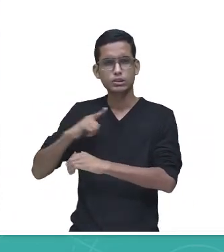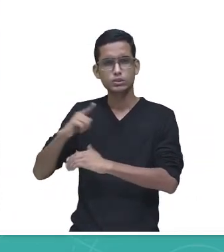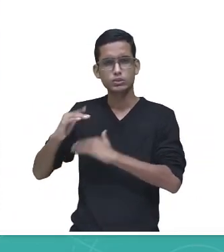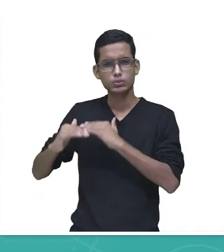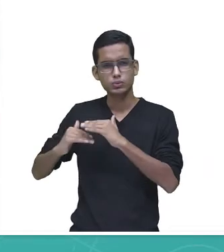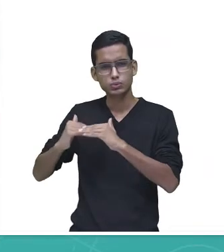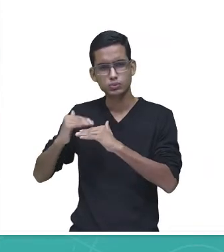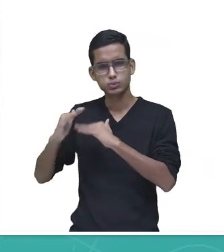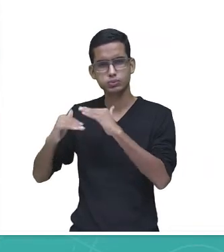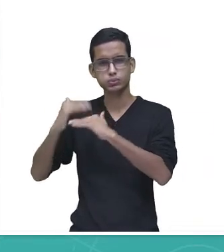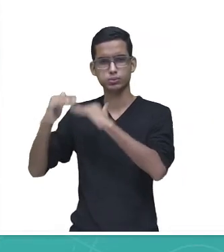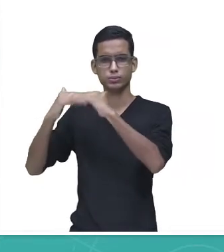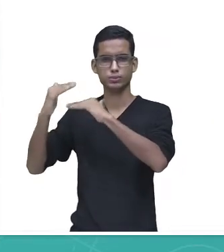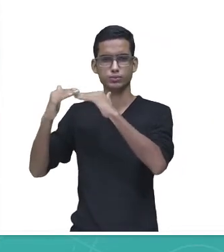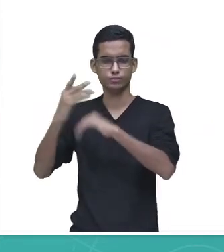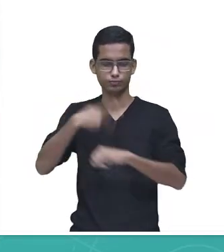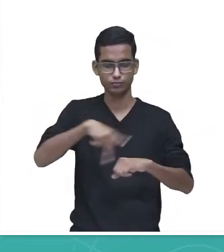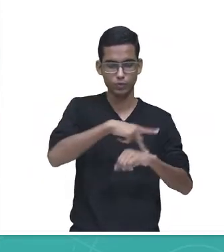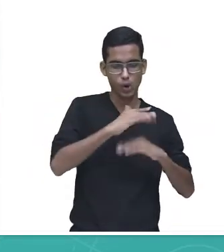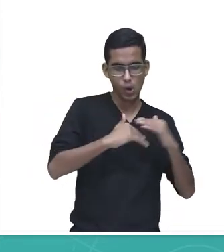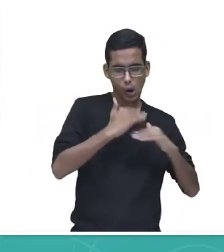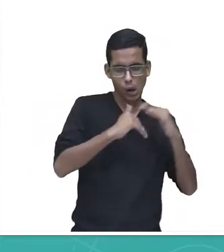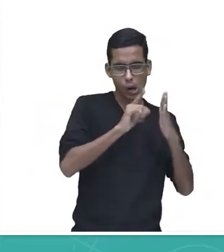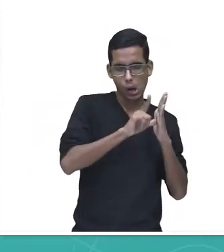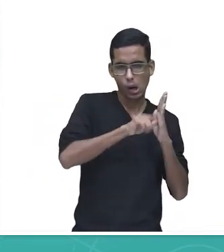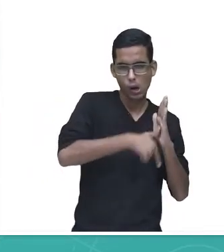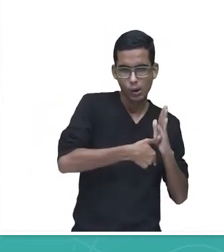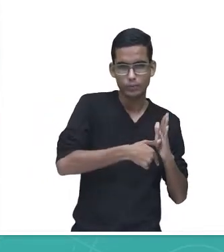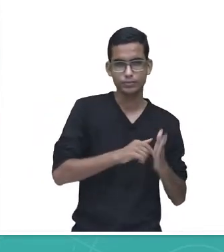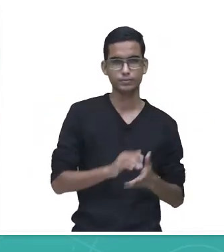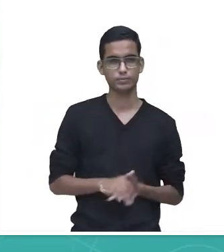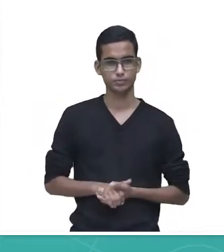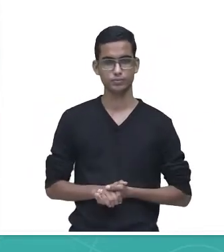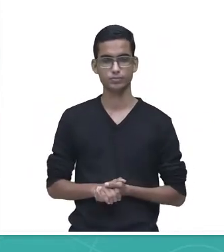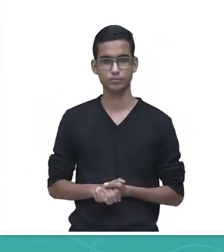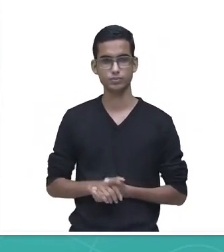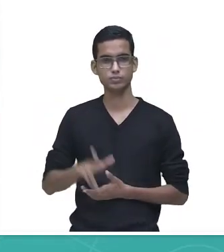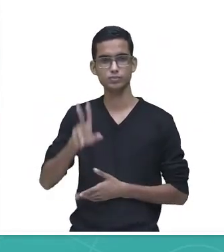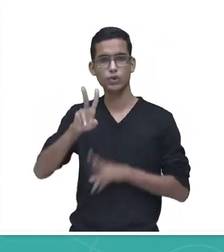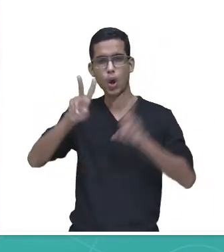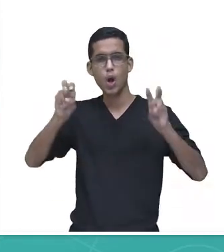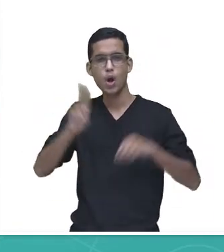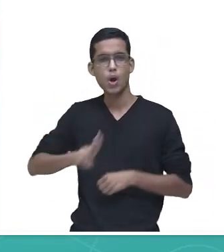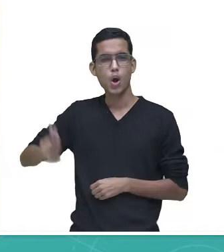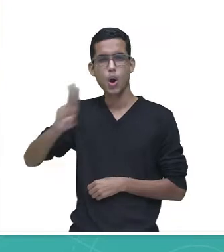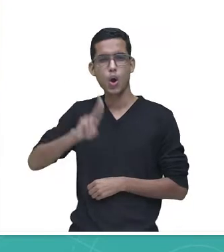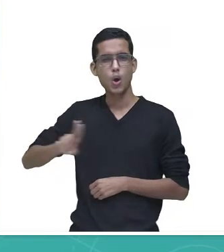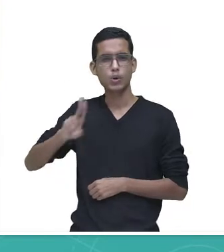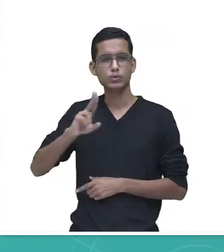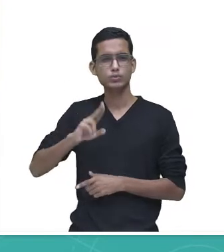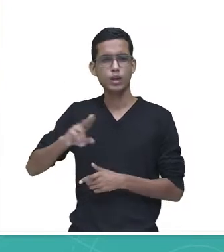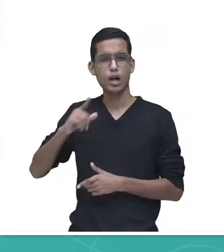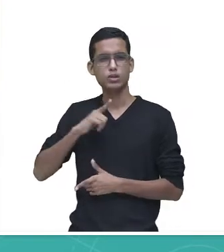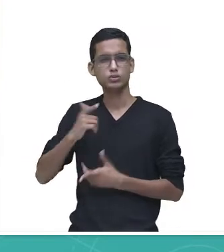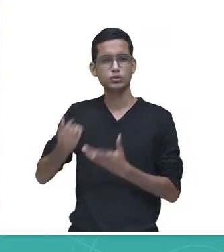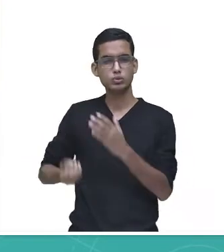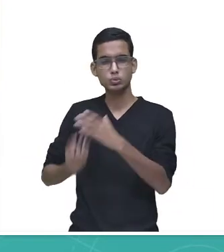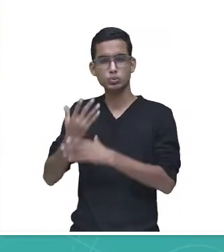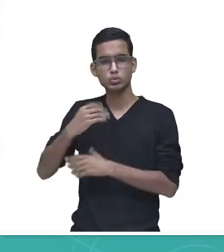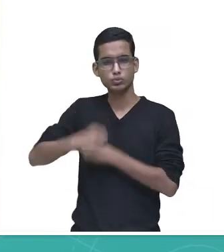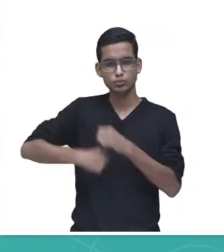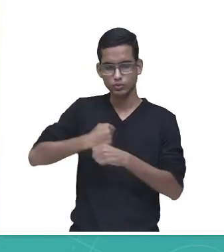em desenvolvimento. Vamos ver. Essa expressão se popularizou nos anos 60 e 70 do século